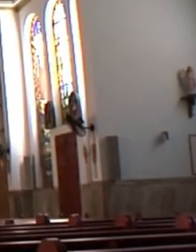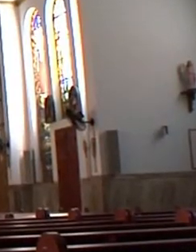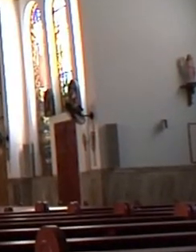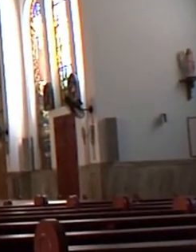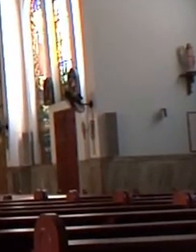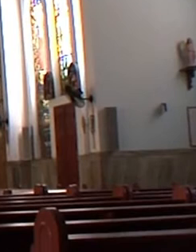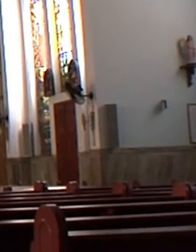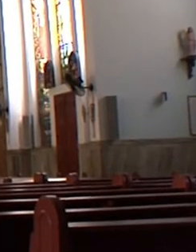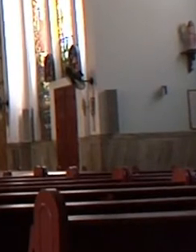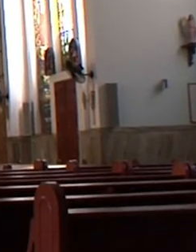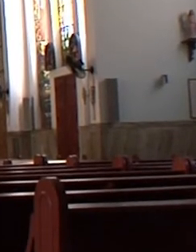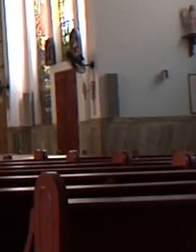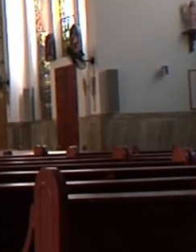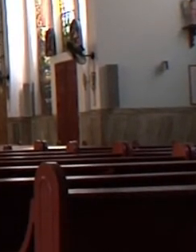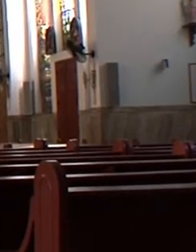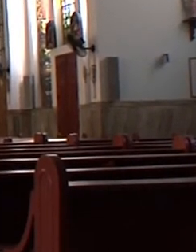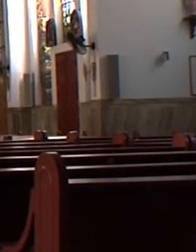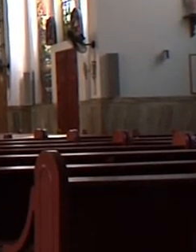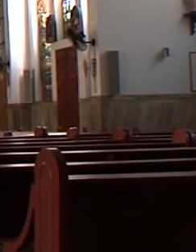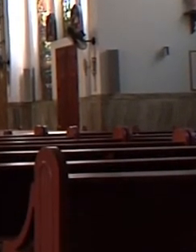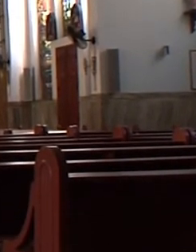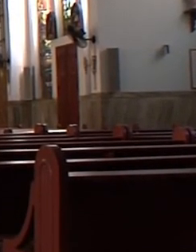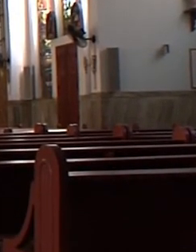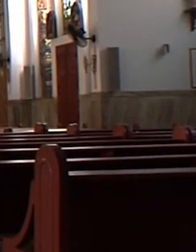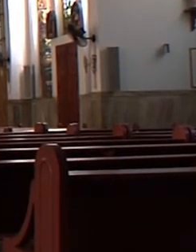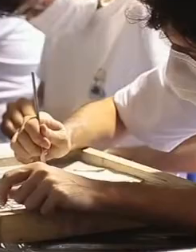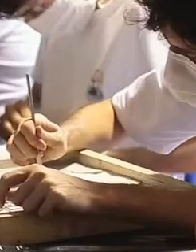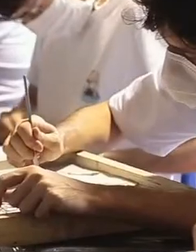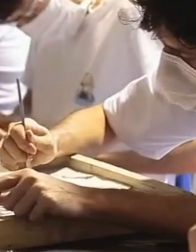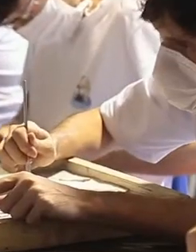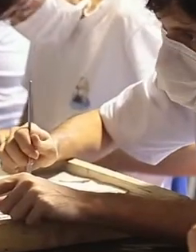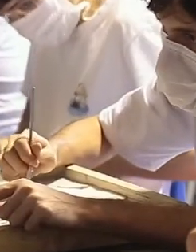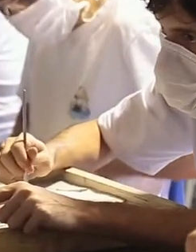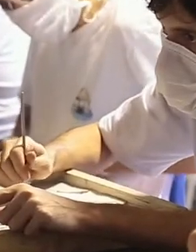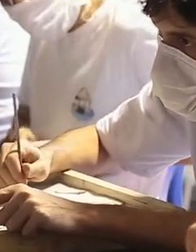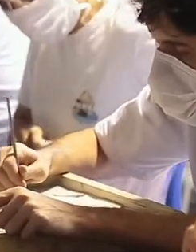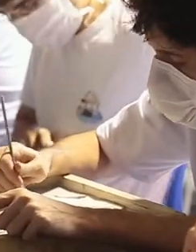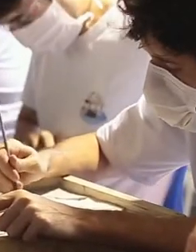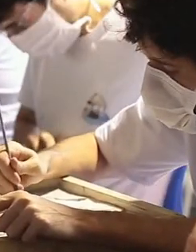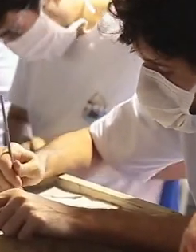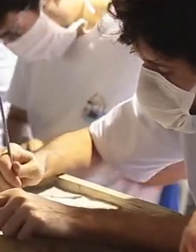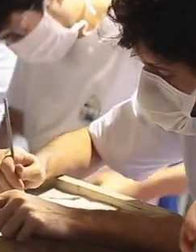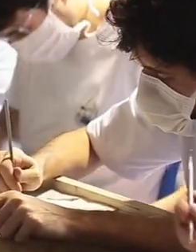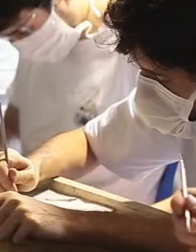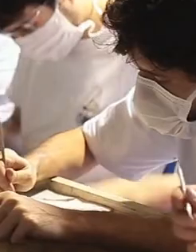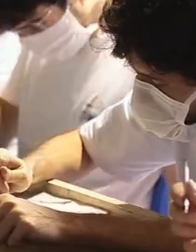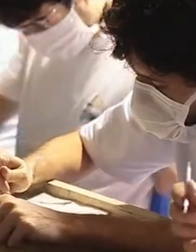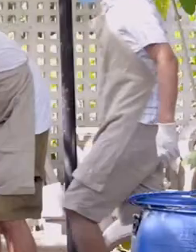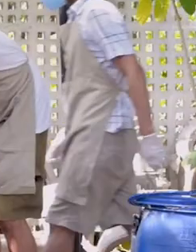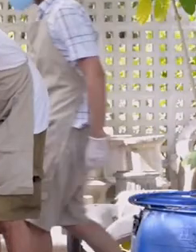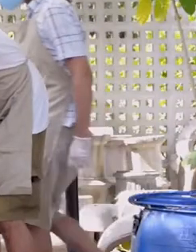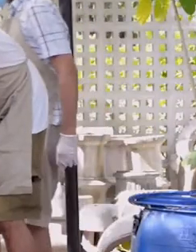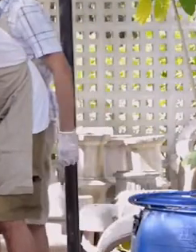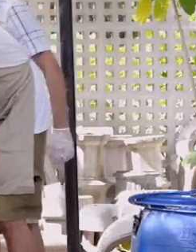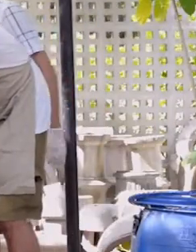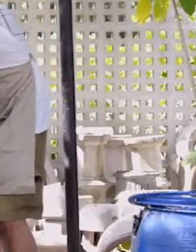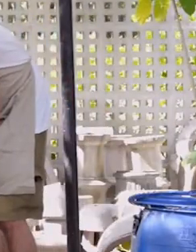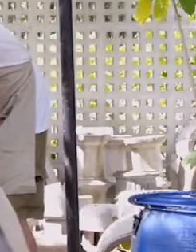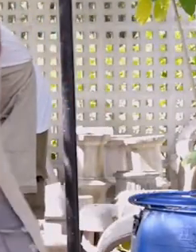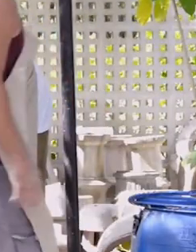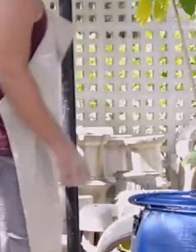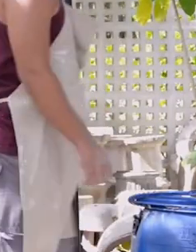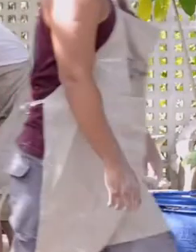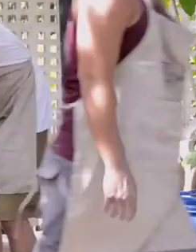O módulo específico é composto por disciplinas expositivas e práticas voltadas ao desenvolvimento das habilidades necessárias